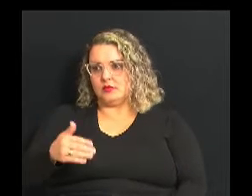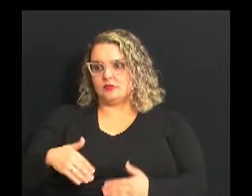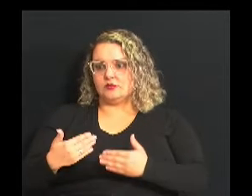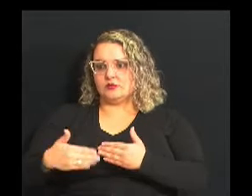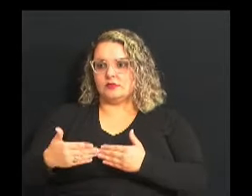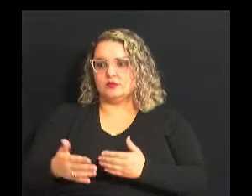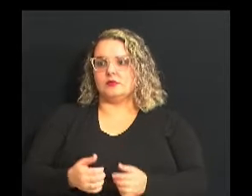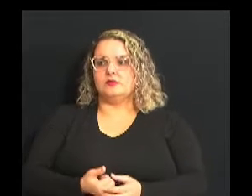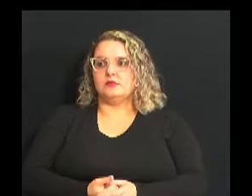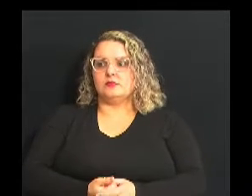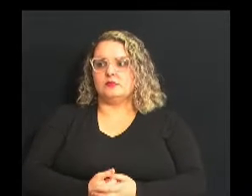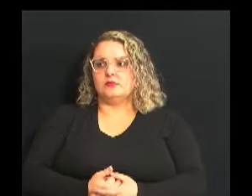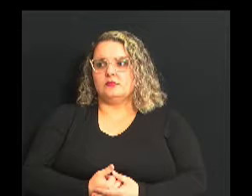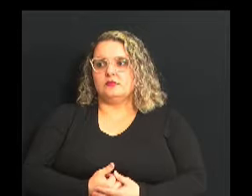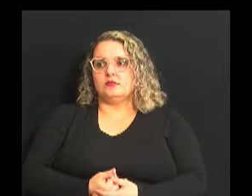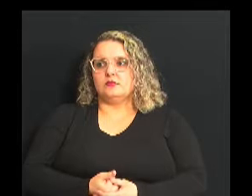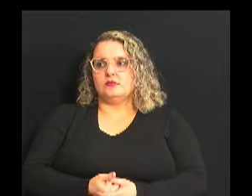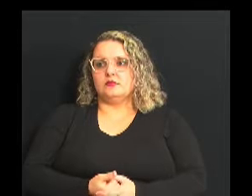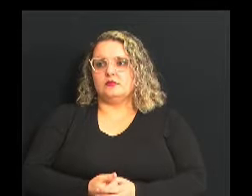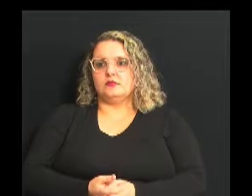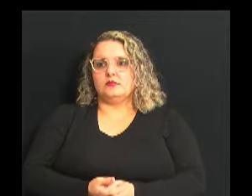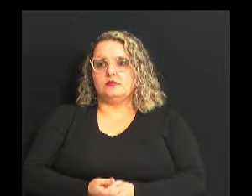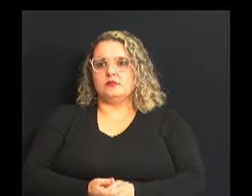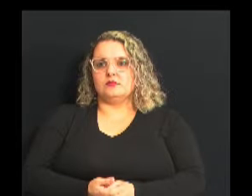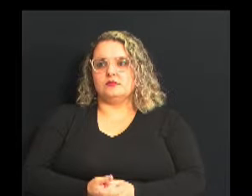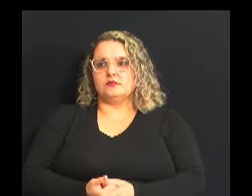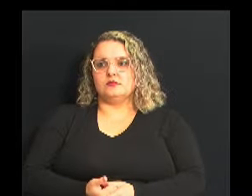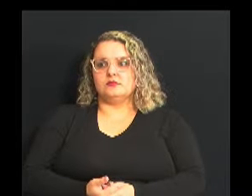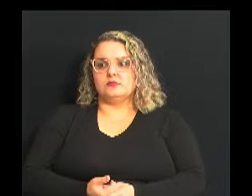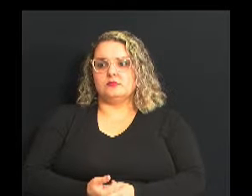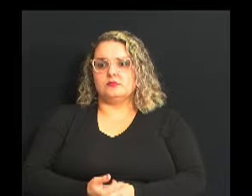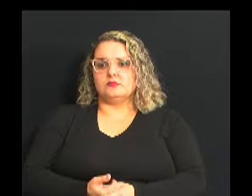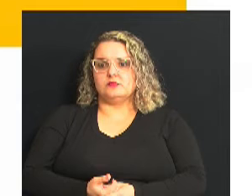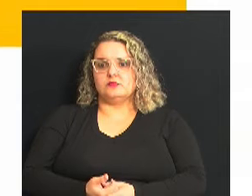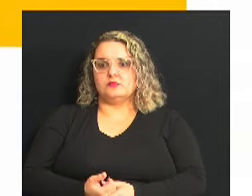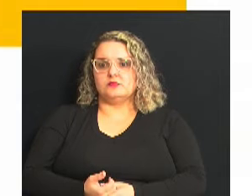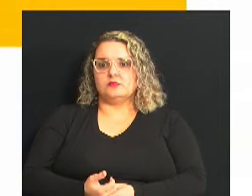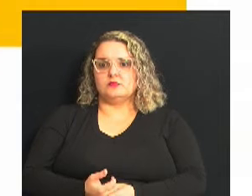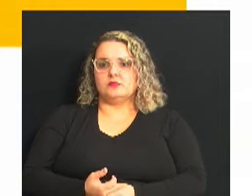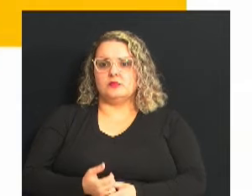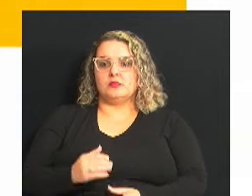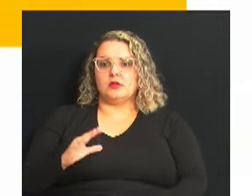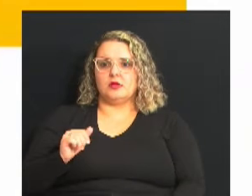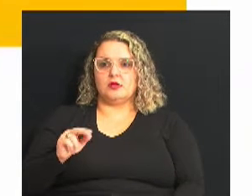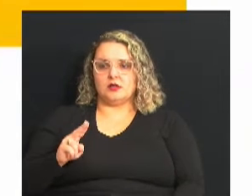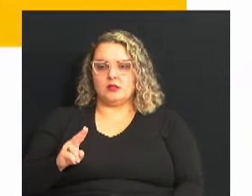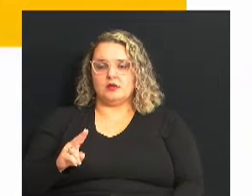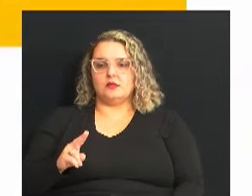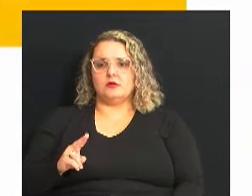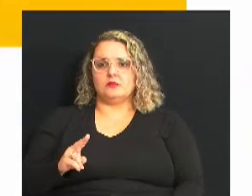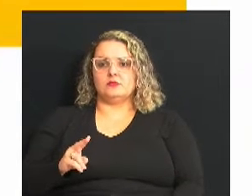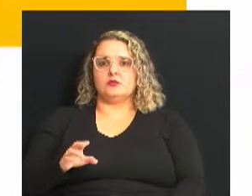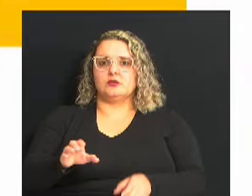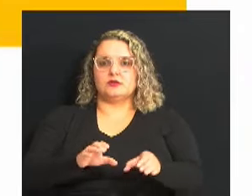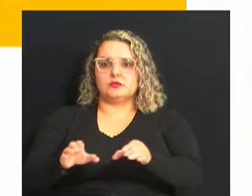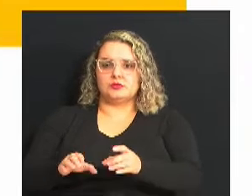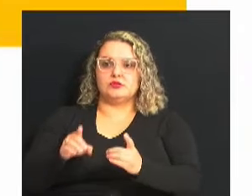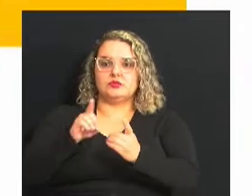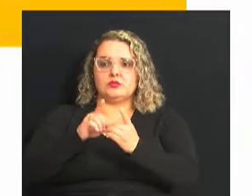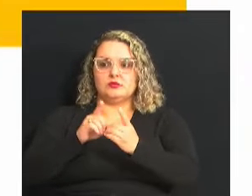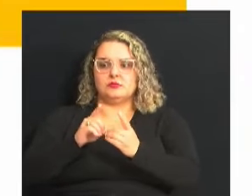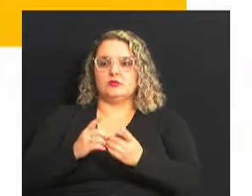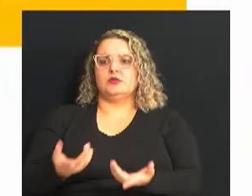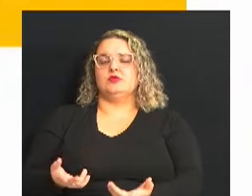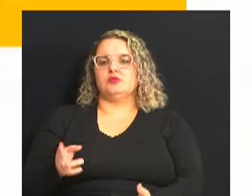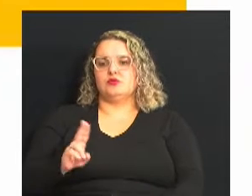Okay? Bom, a CAL, né, Coordenadoria de Atendimento ao Usuário, além de ter esse braço mais